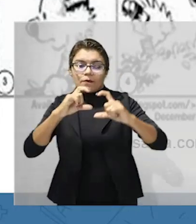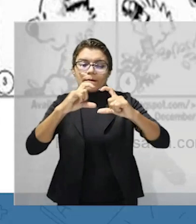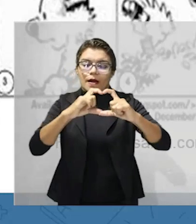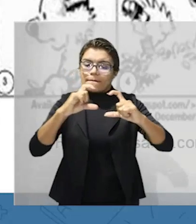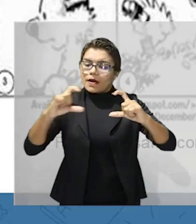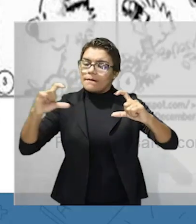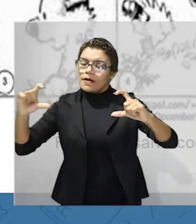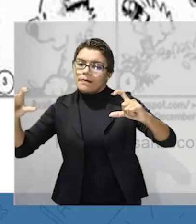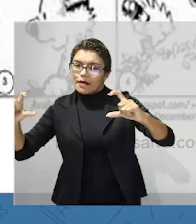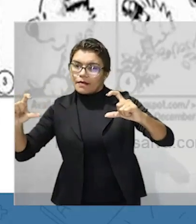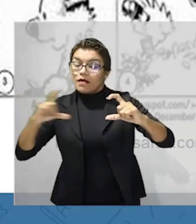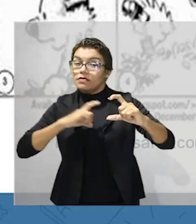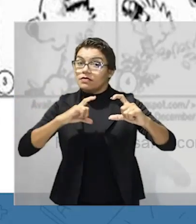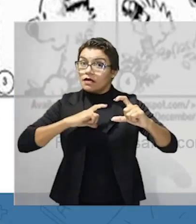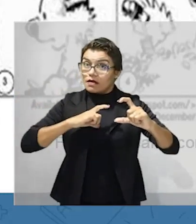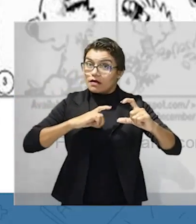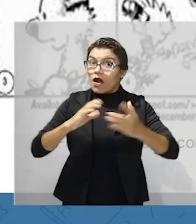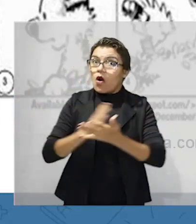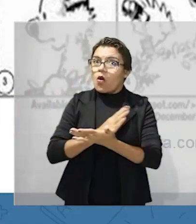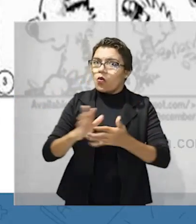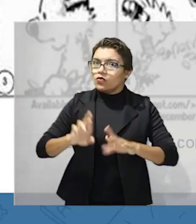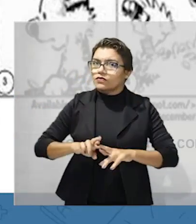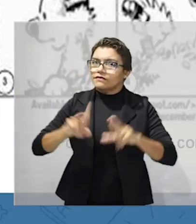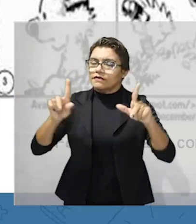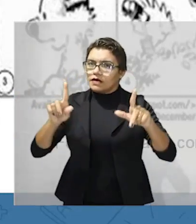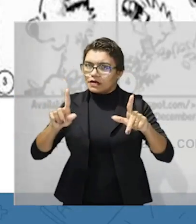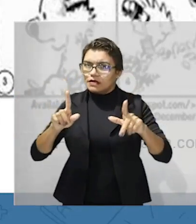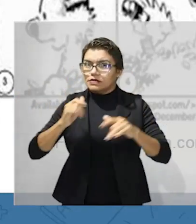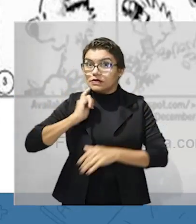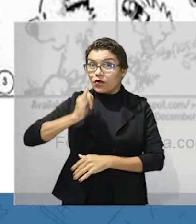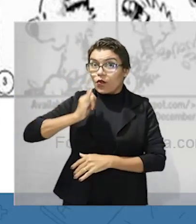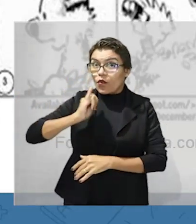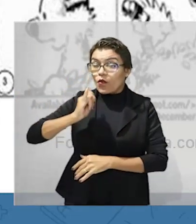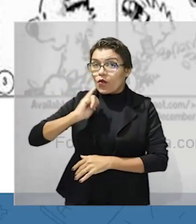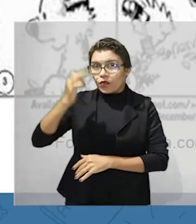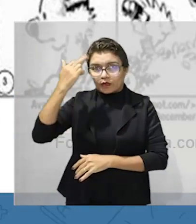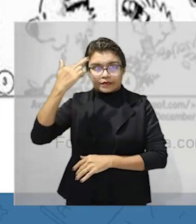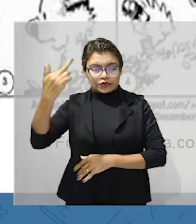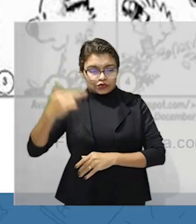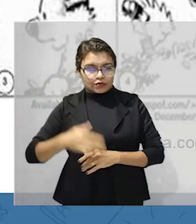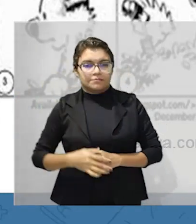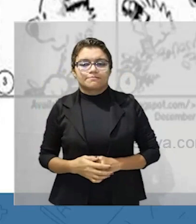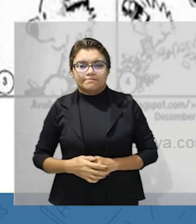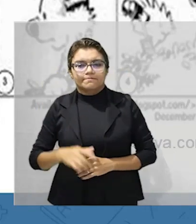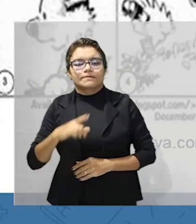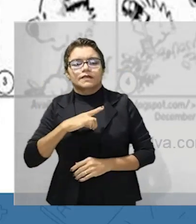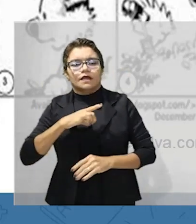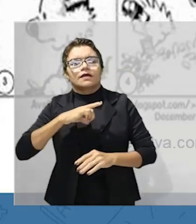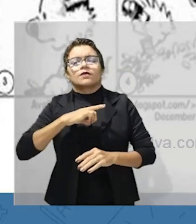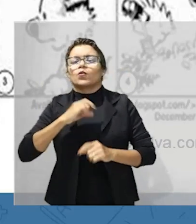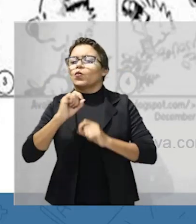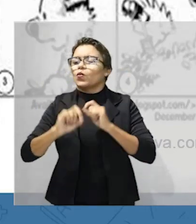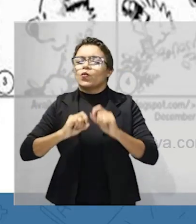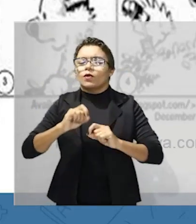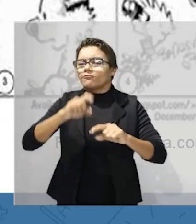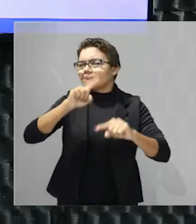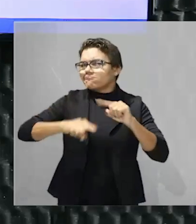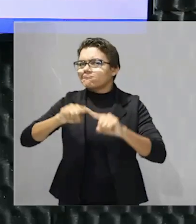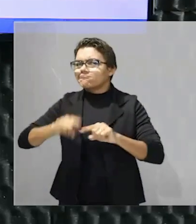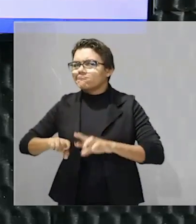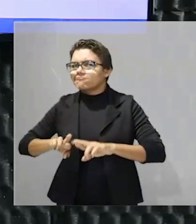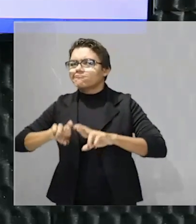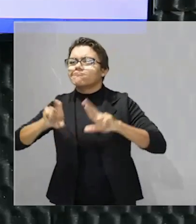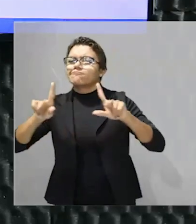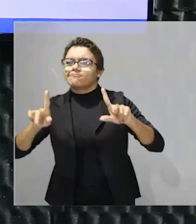ter diferentes quadrinhos que contam uma história. Então, ele traz diferentes elementos que